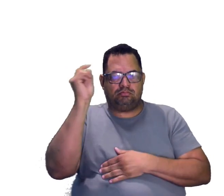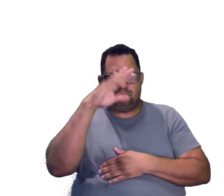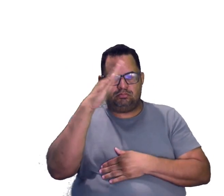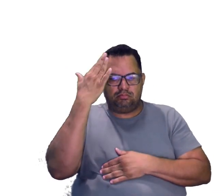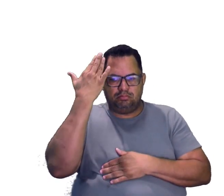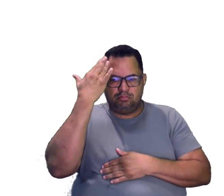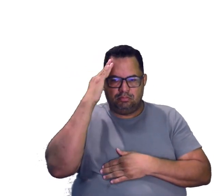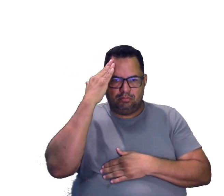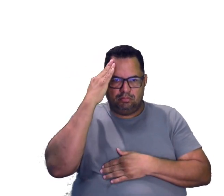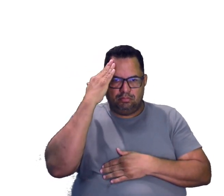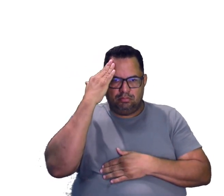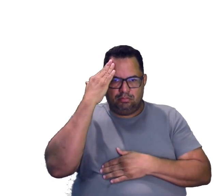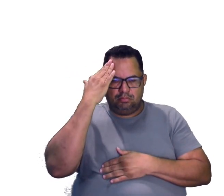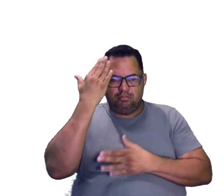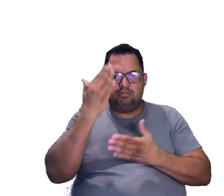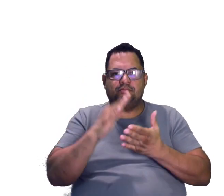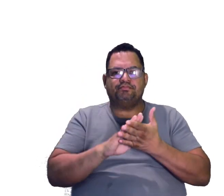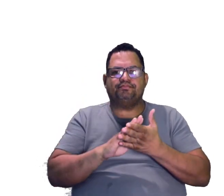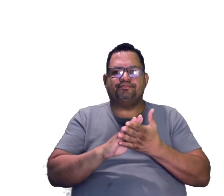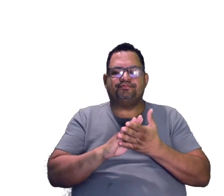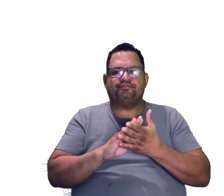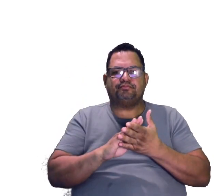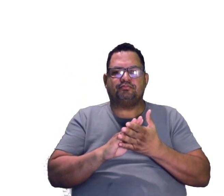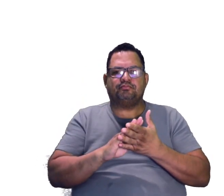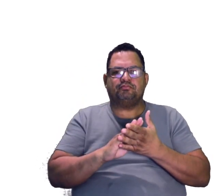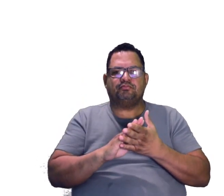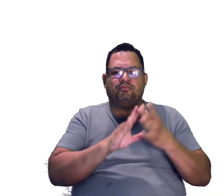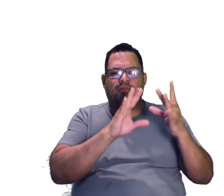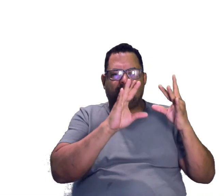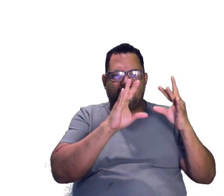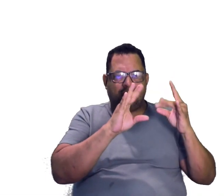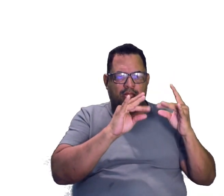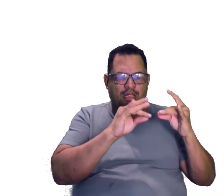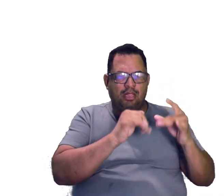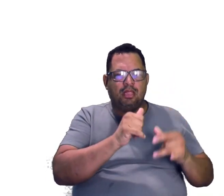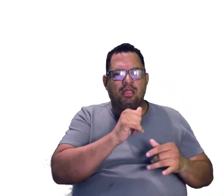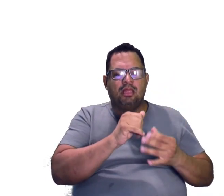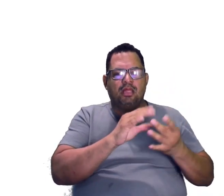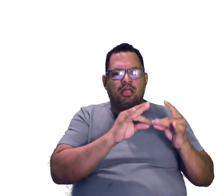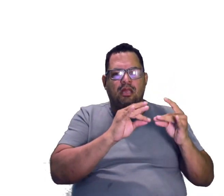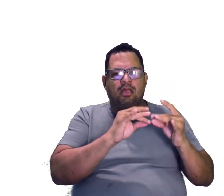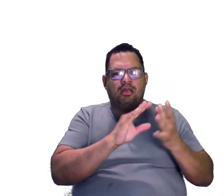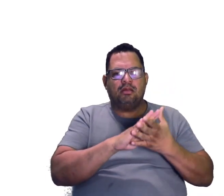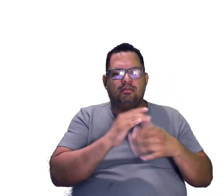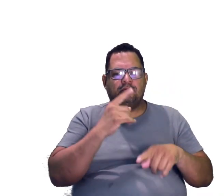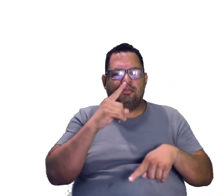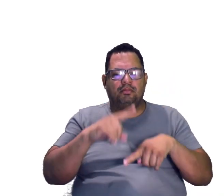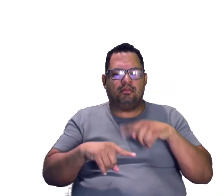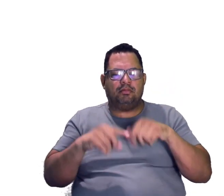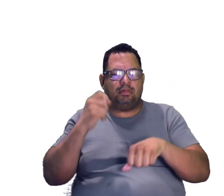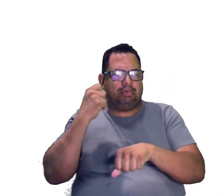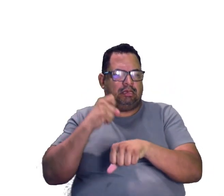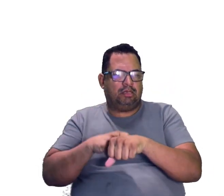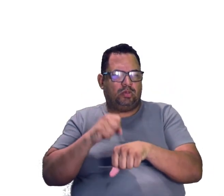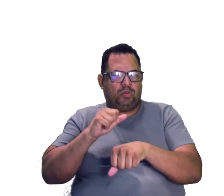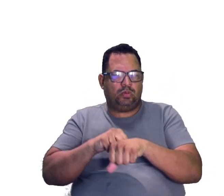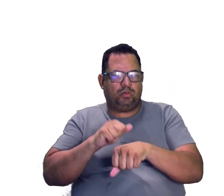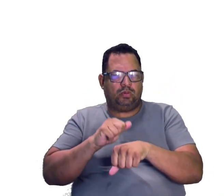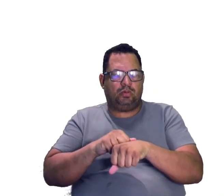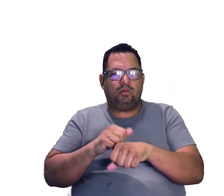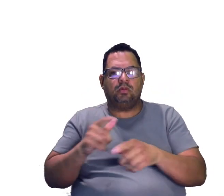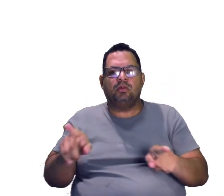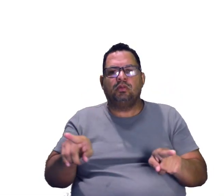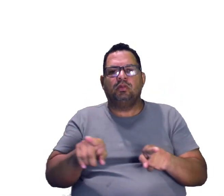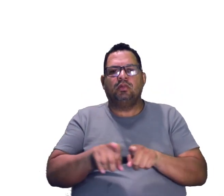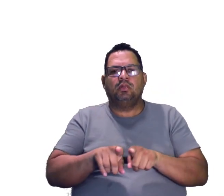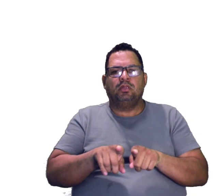compreensão. Então, líquidos, materiais sólidos que não se comprimem facilmente. E